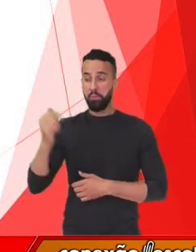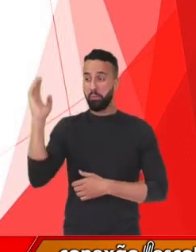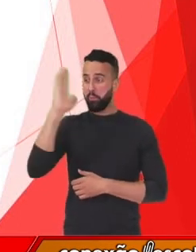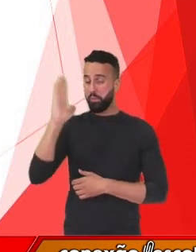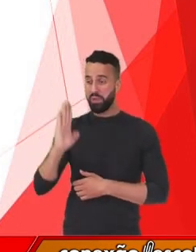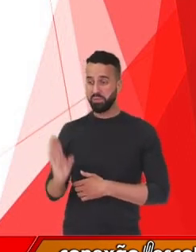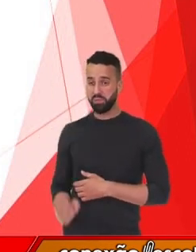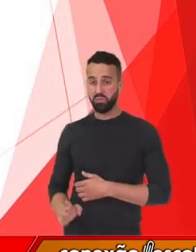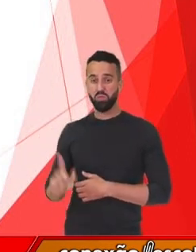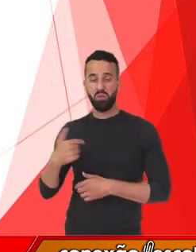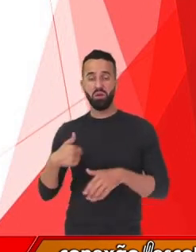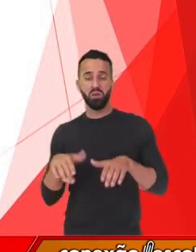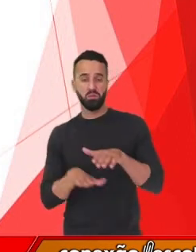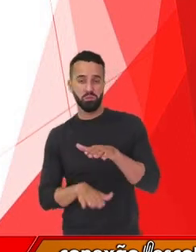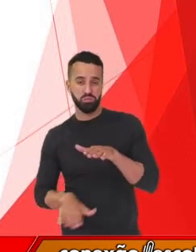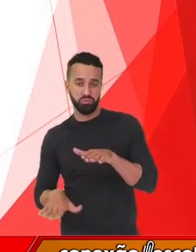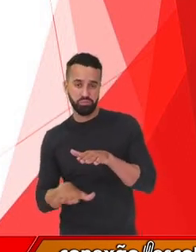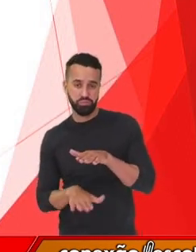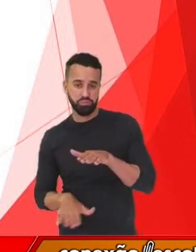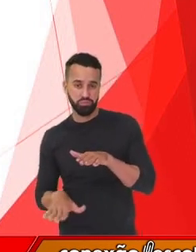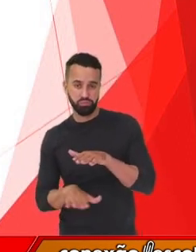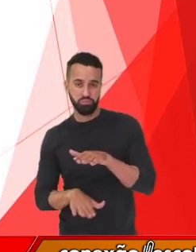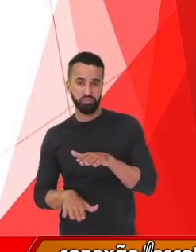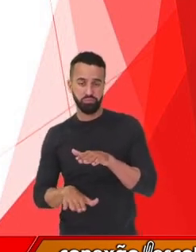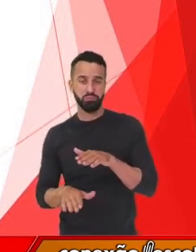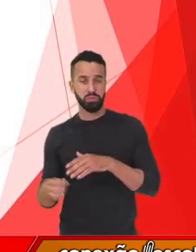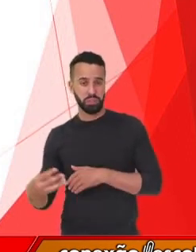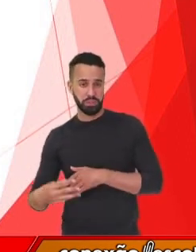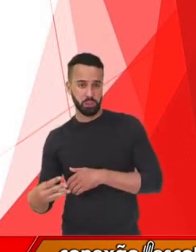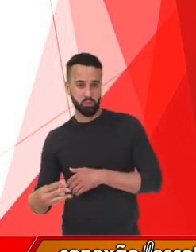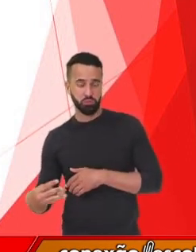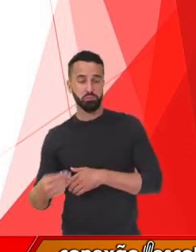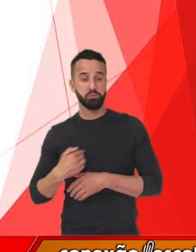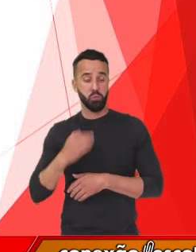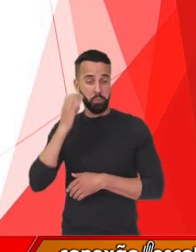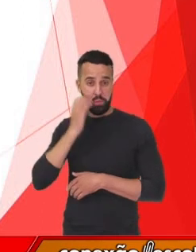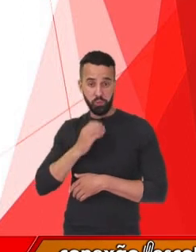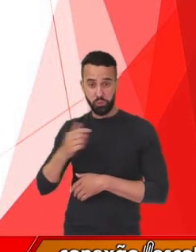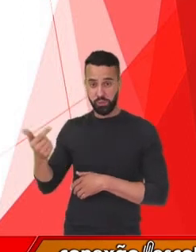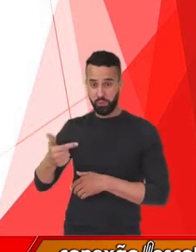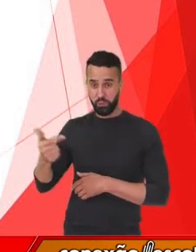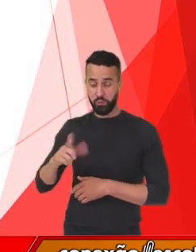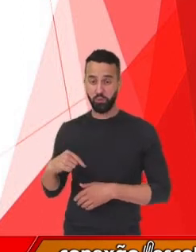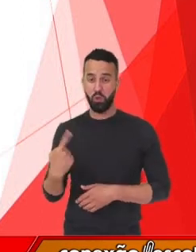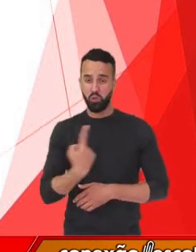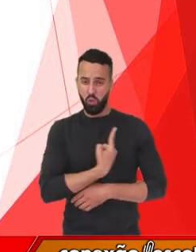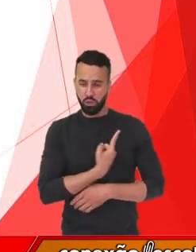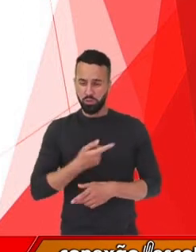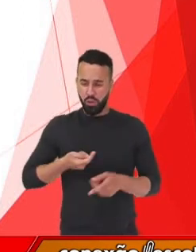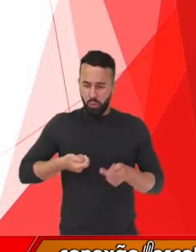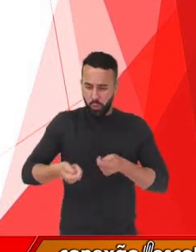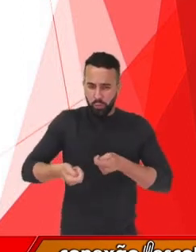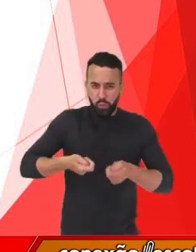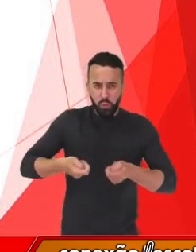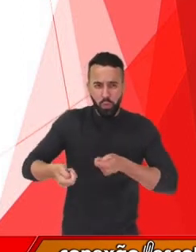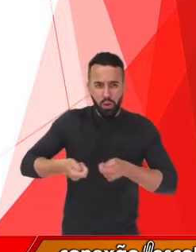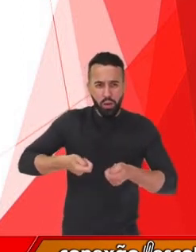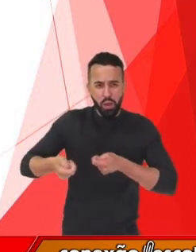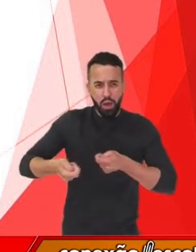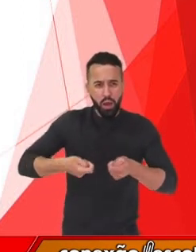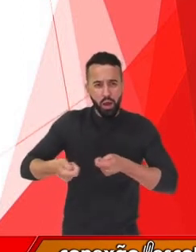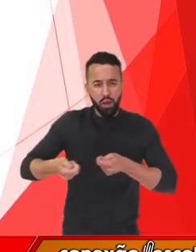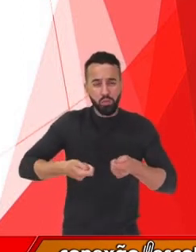é terceiro mundo. Desde Dom Pedro II que ainda somos controlados por